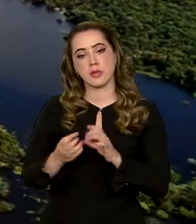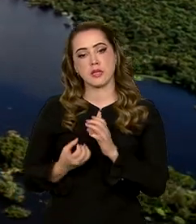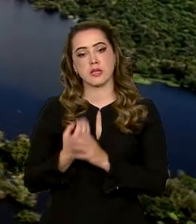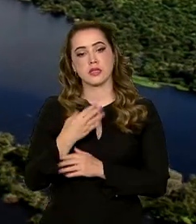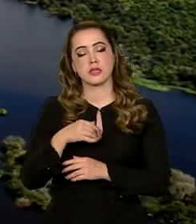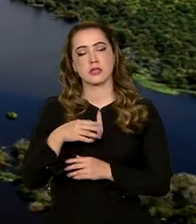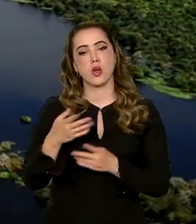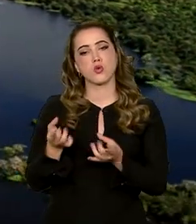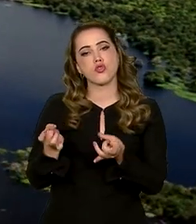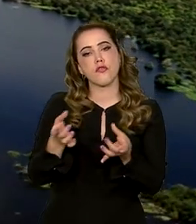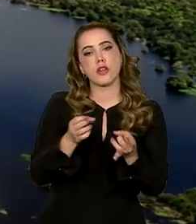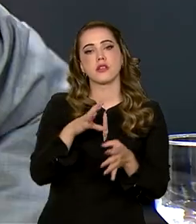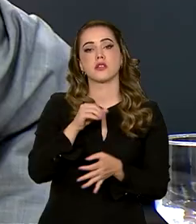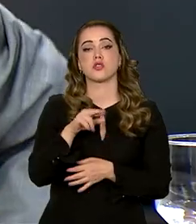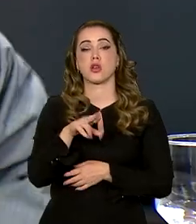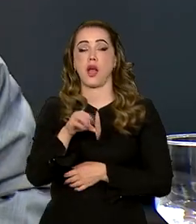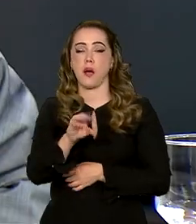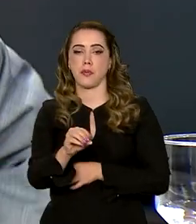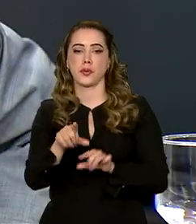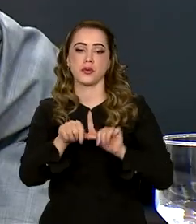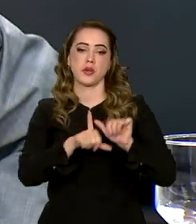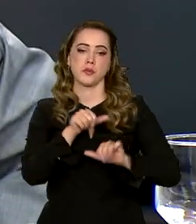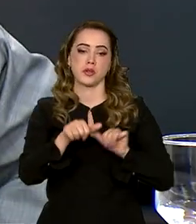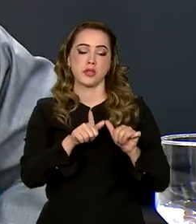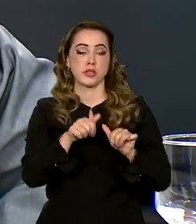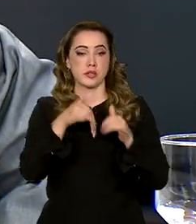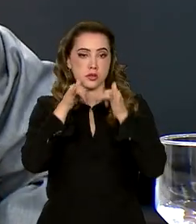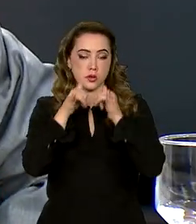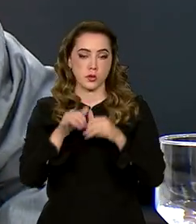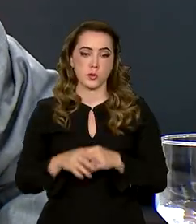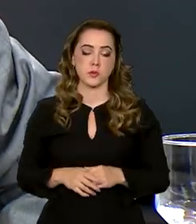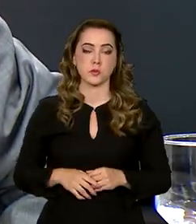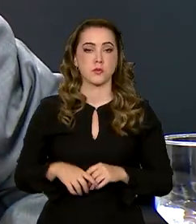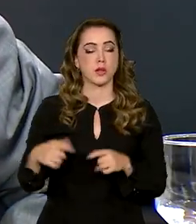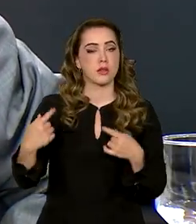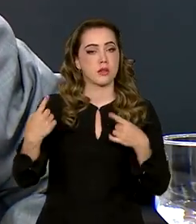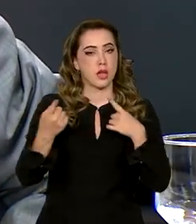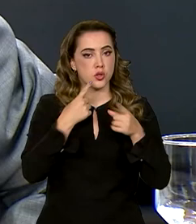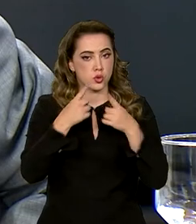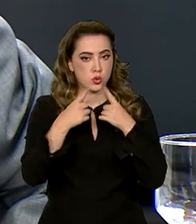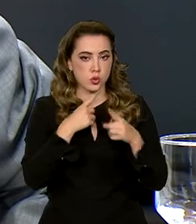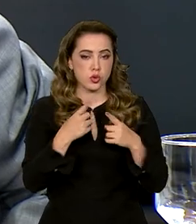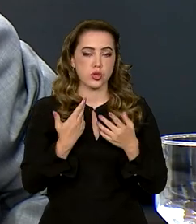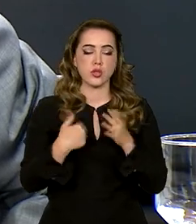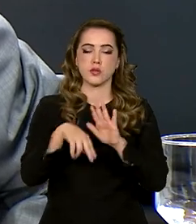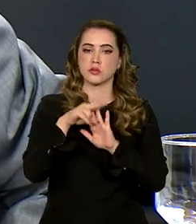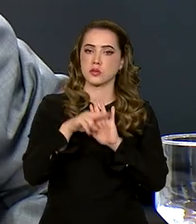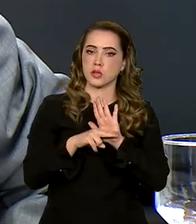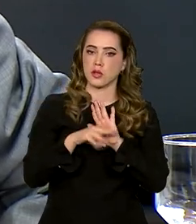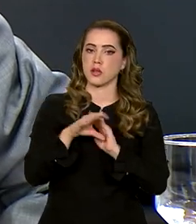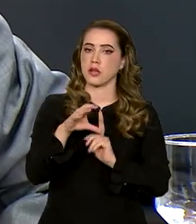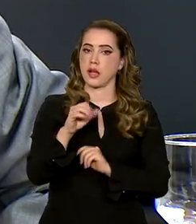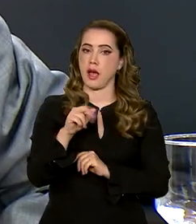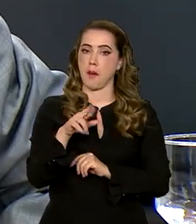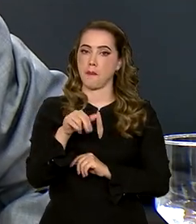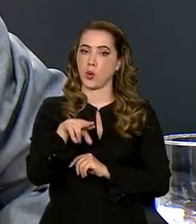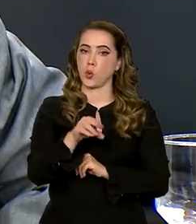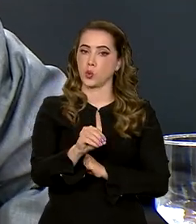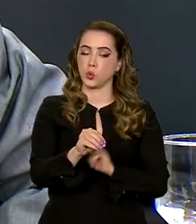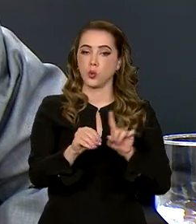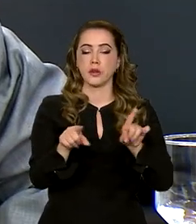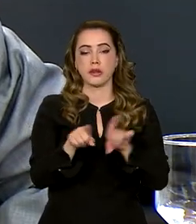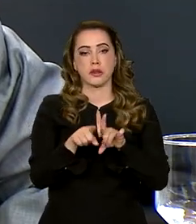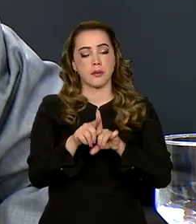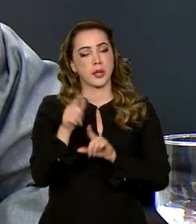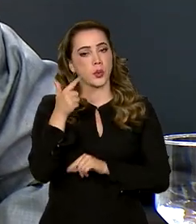agenda de transição energética. Está sendo discutido o mercado regulado de carbono,